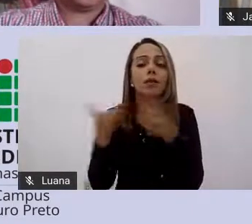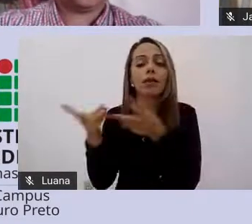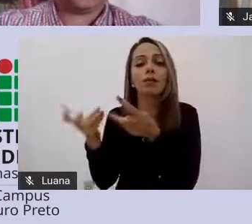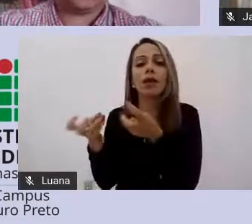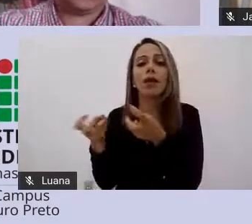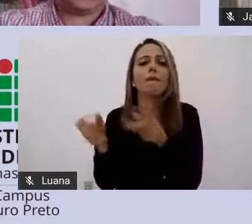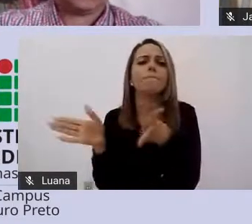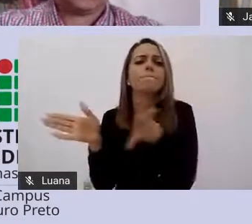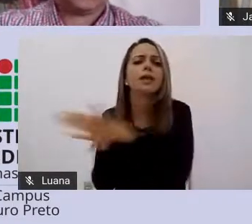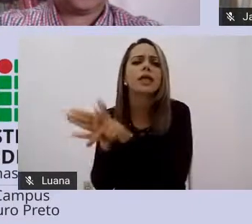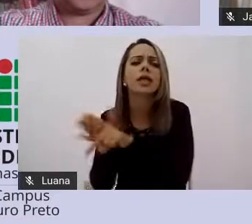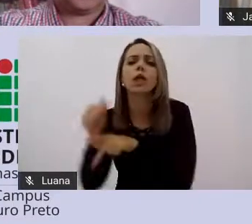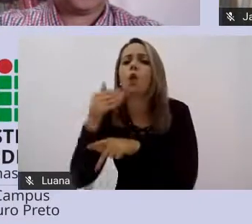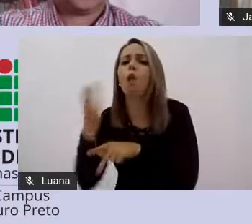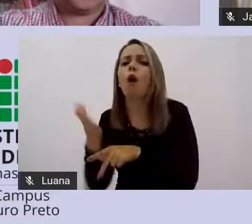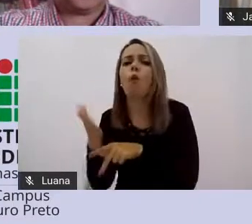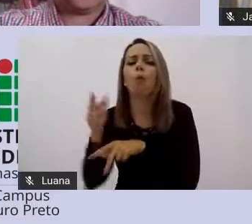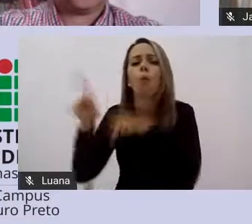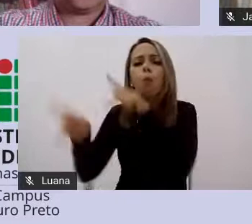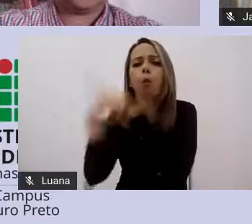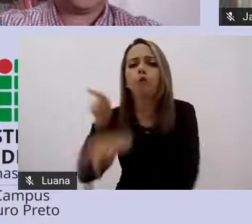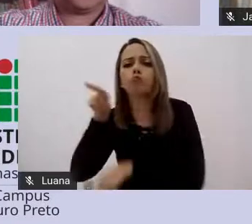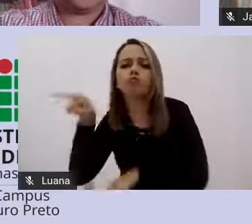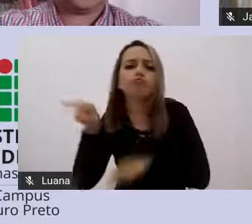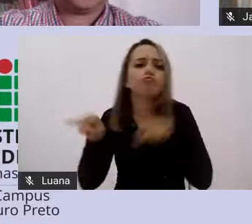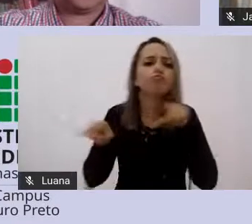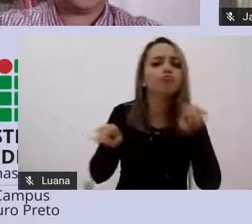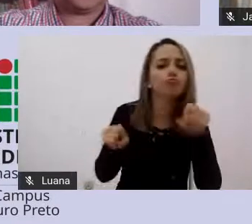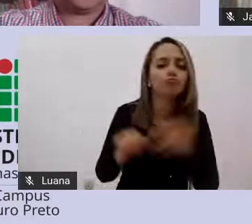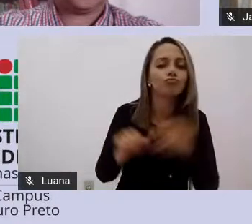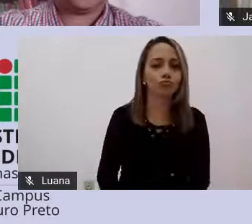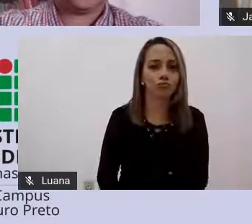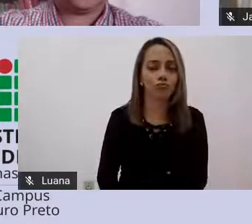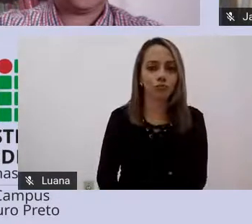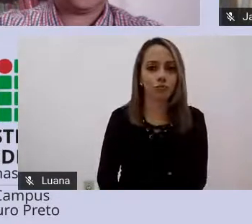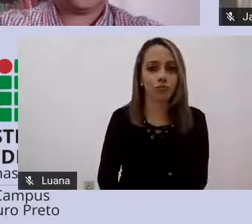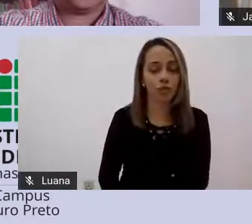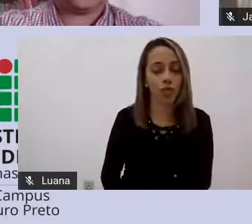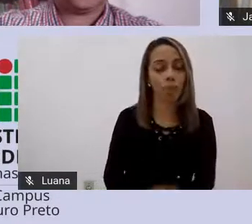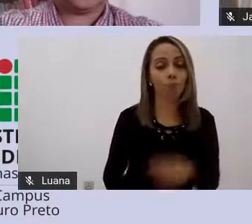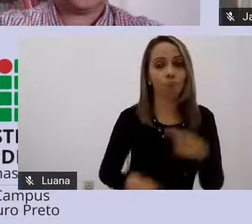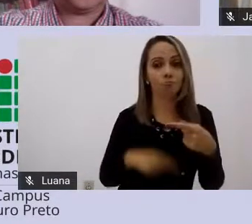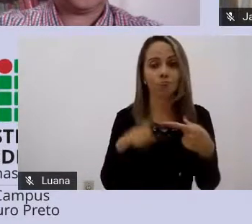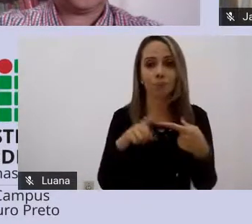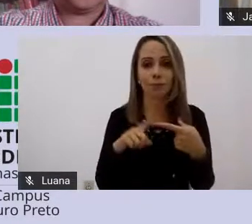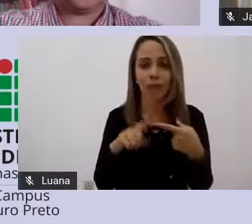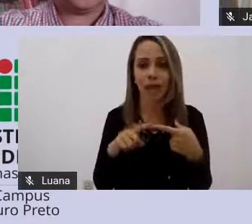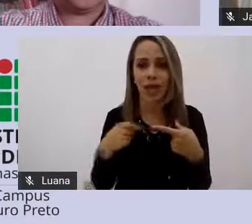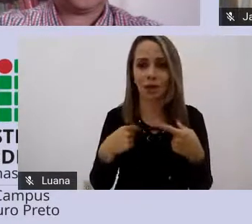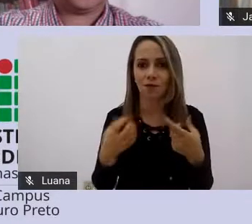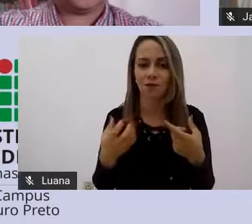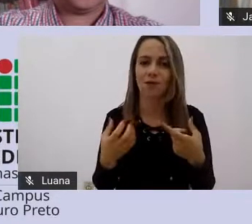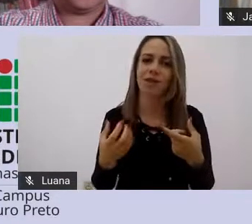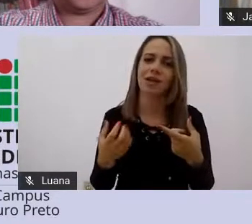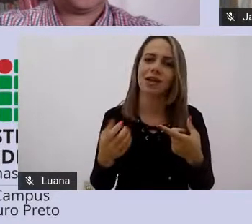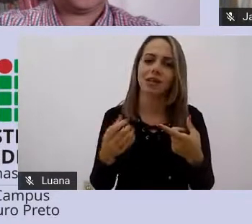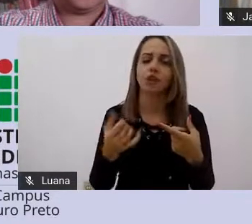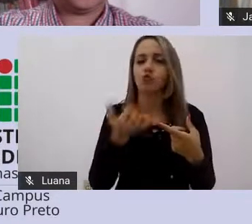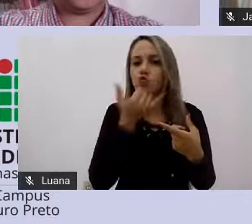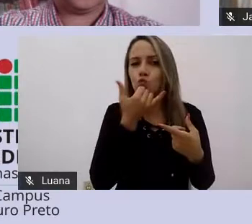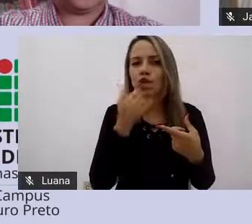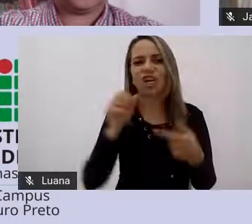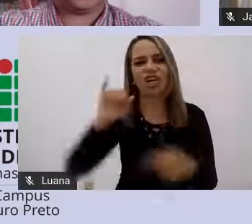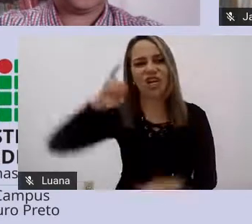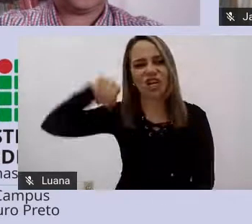isso volta à tona sobre várias formas. A primeira delas é, como a Jaqueline mostrou na fala dela, quando a gente